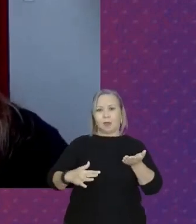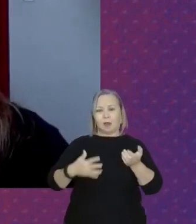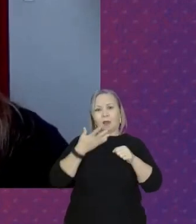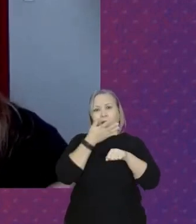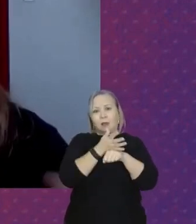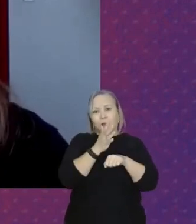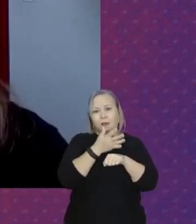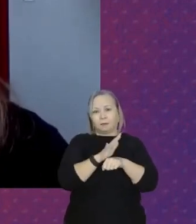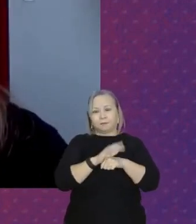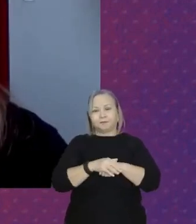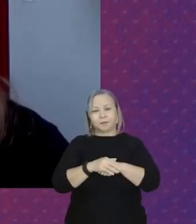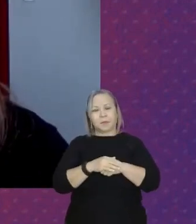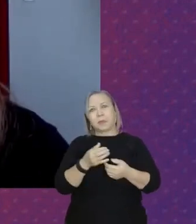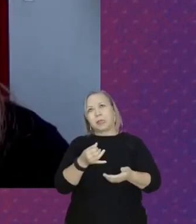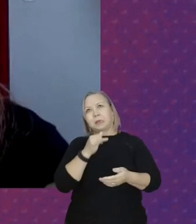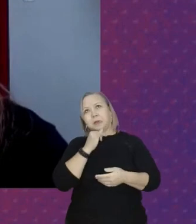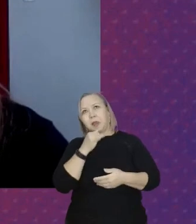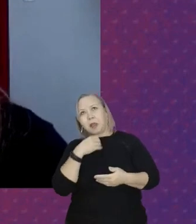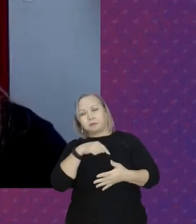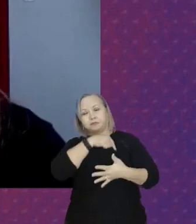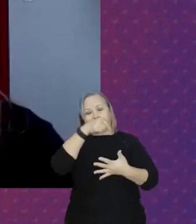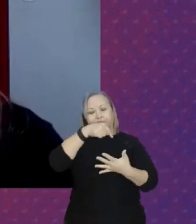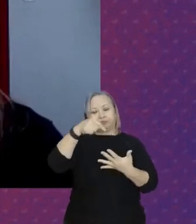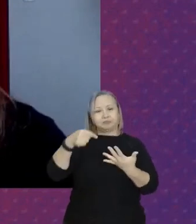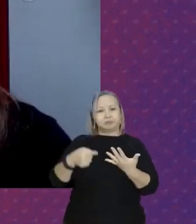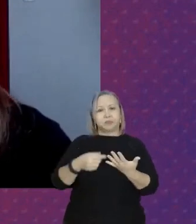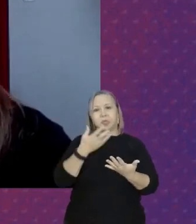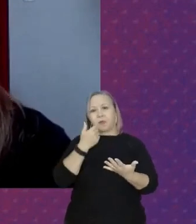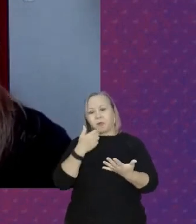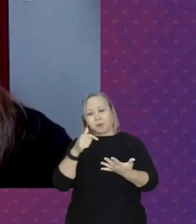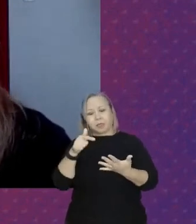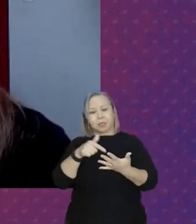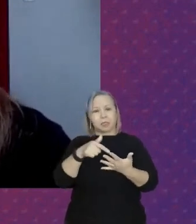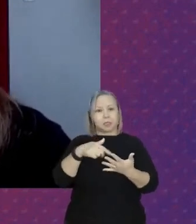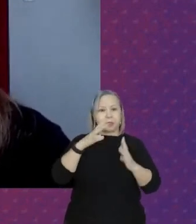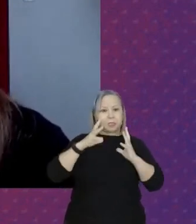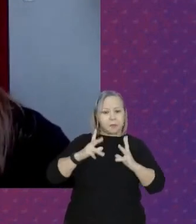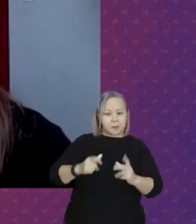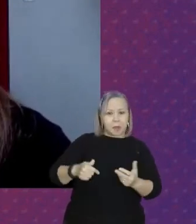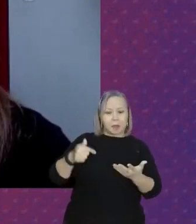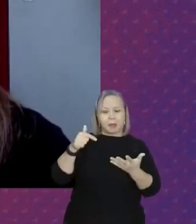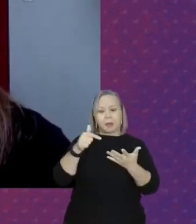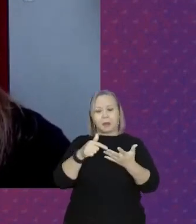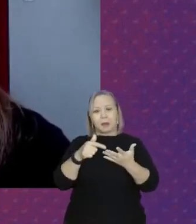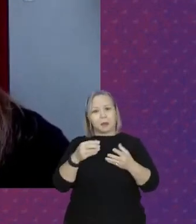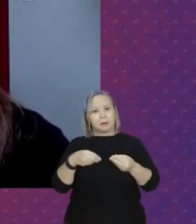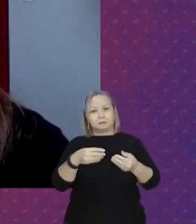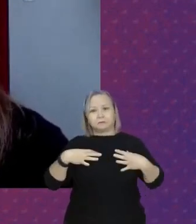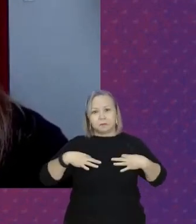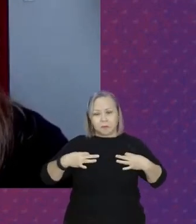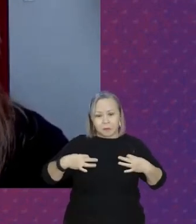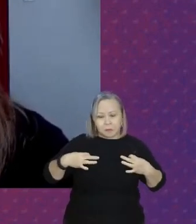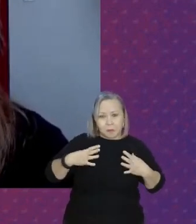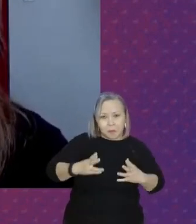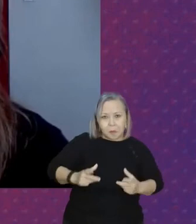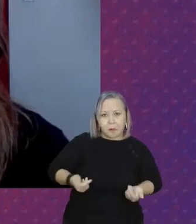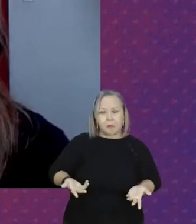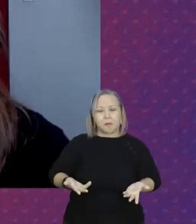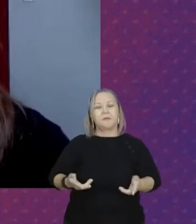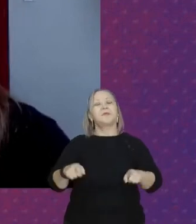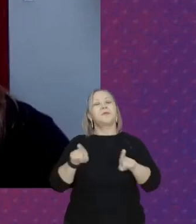sobre o assunto de dar comida, de dar banho, de fazer a comida, de limpar as coisas, mas a gente pensa também nas dimensões